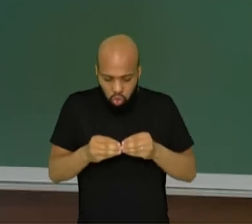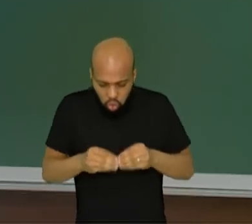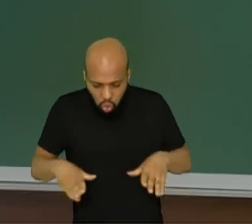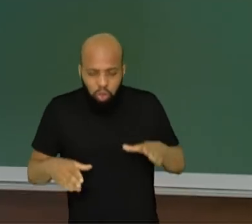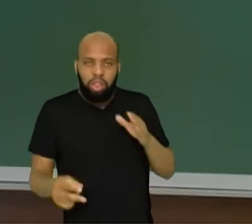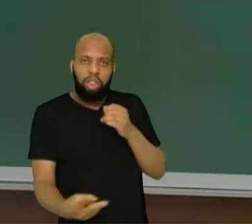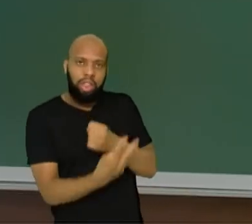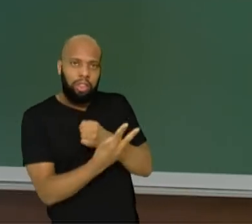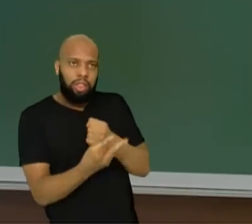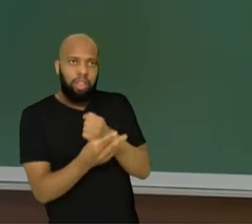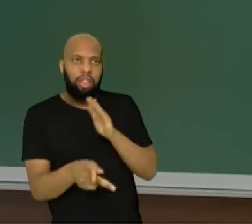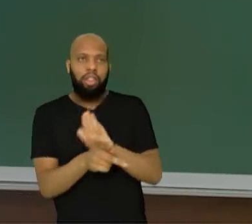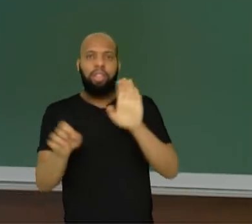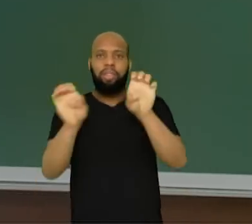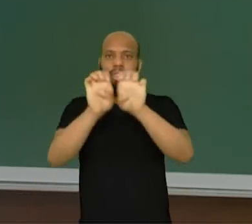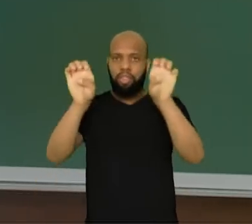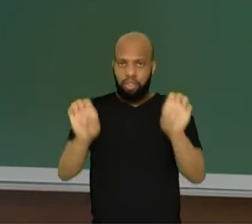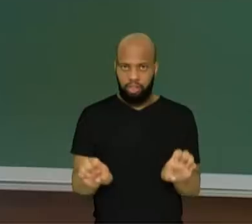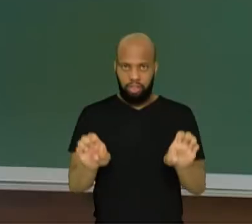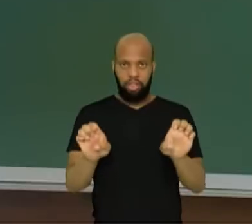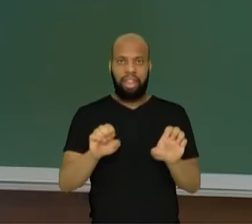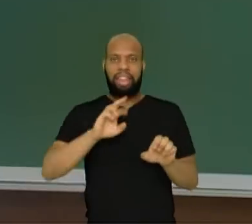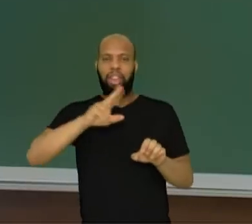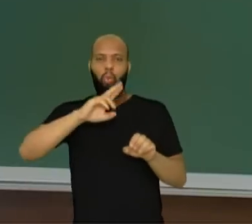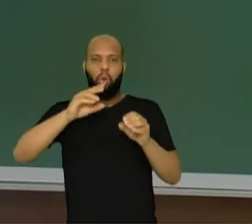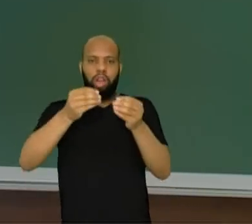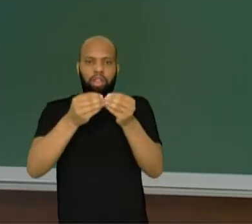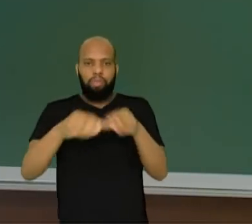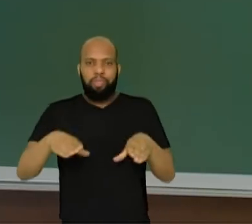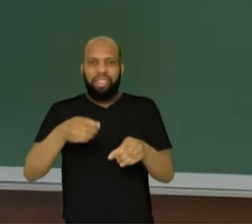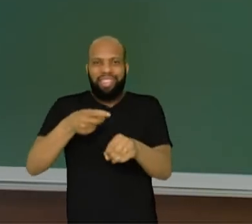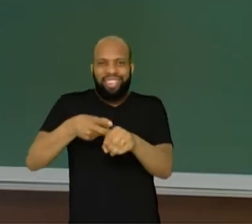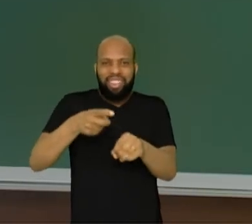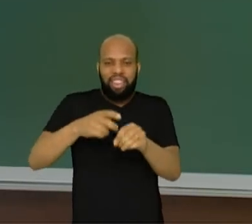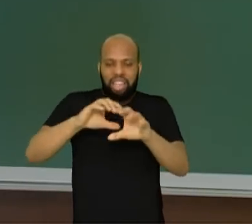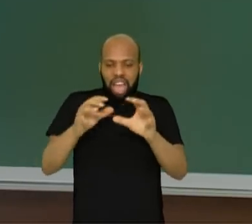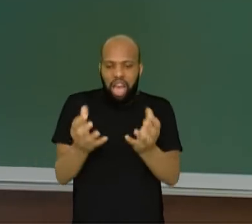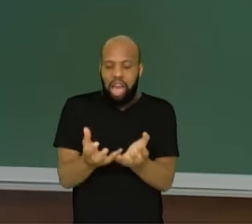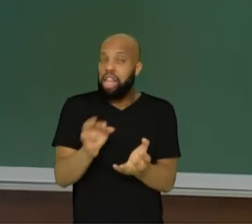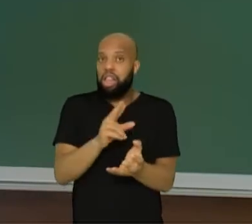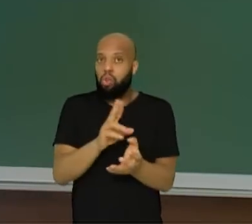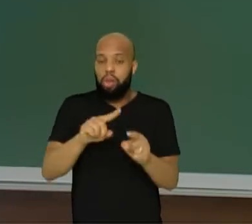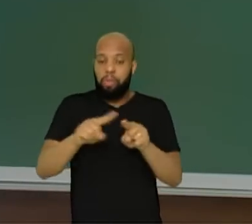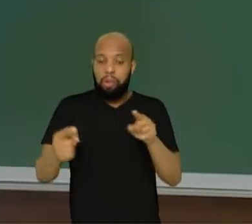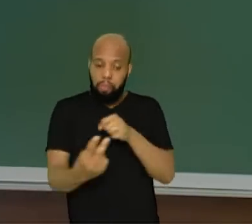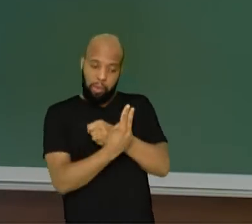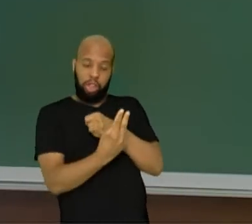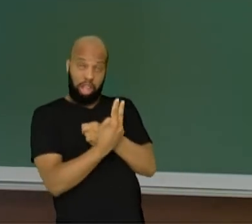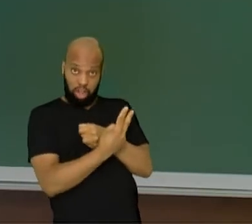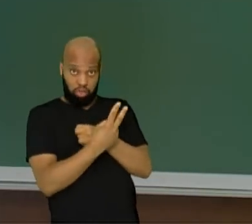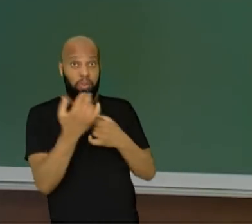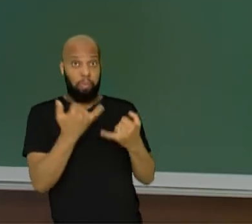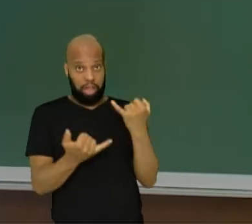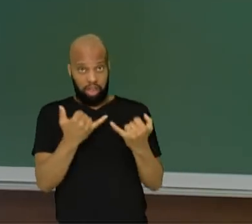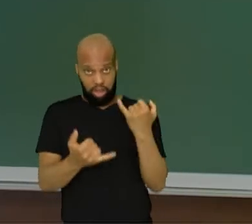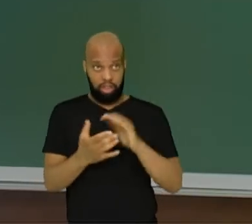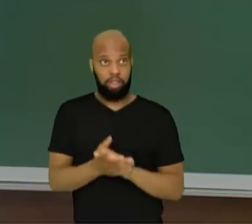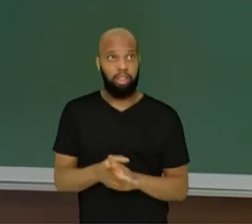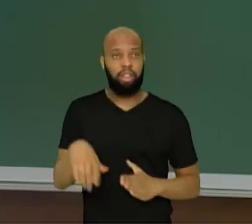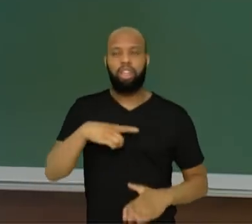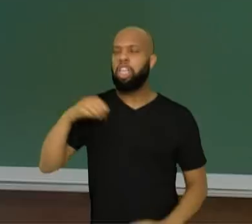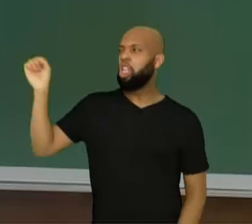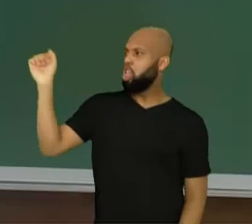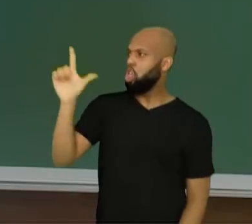uma estrutura externa. Não é uma casca, mas é uma estrutura que o protege como se fosse.